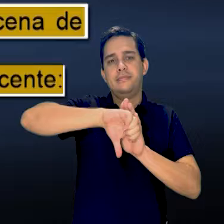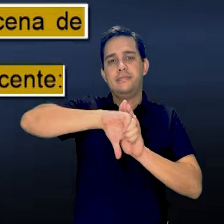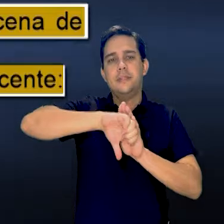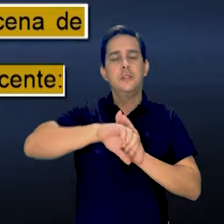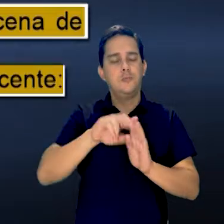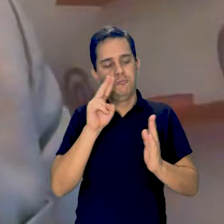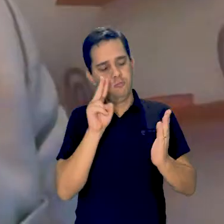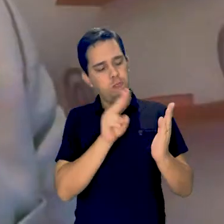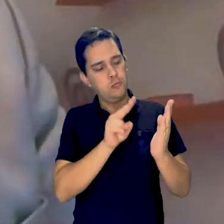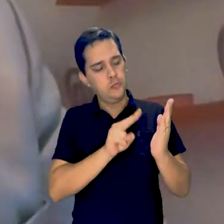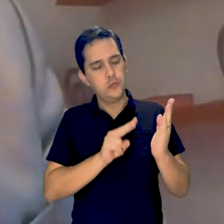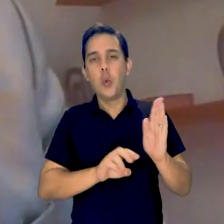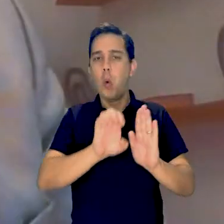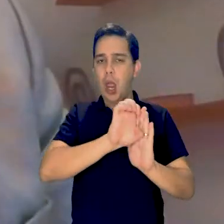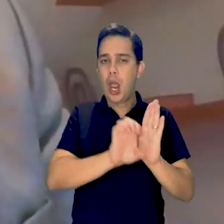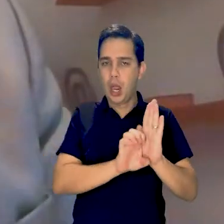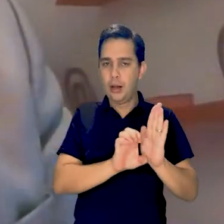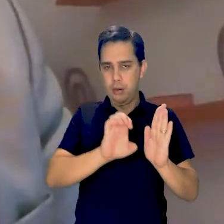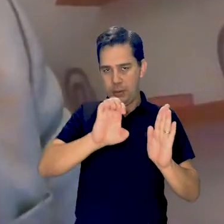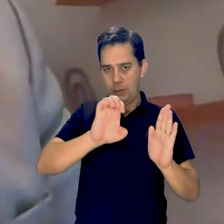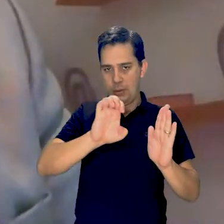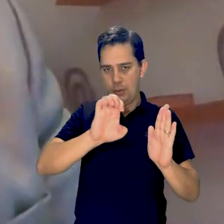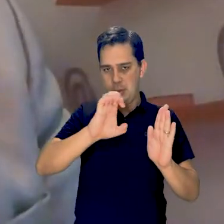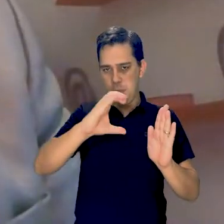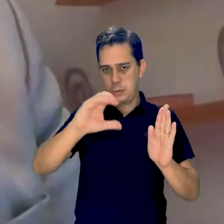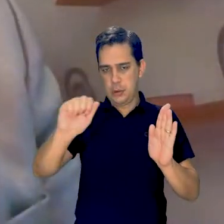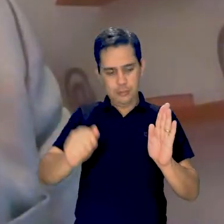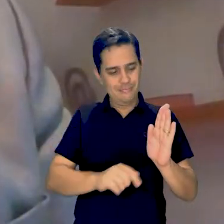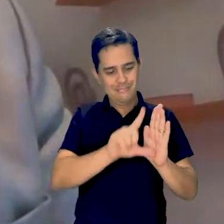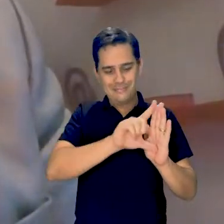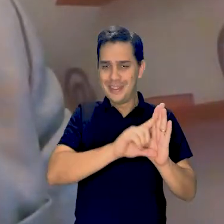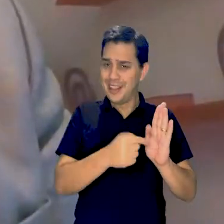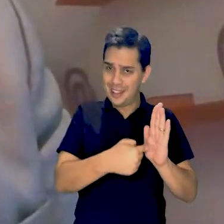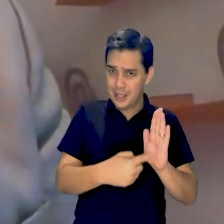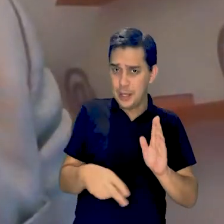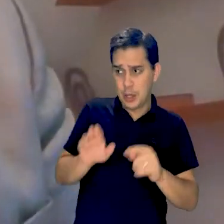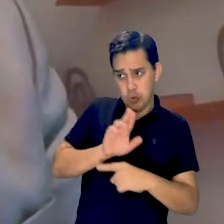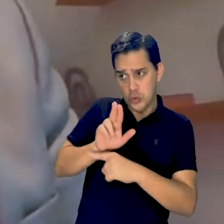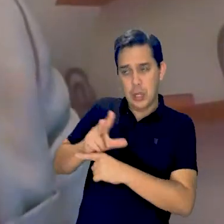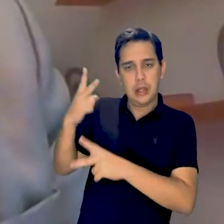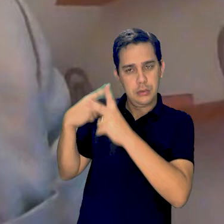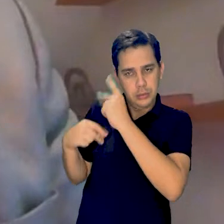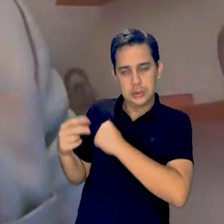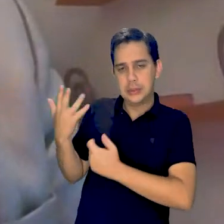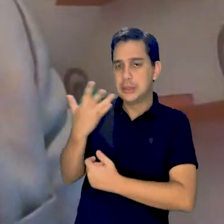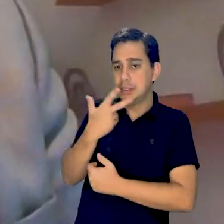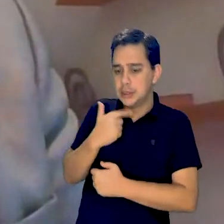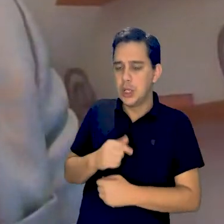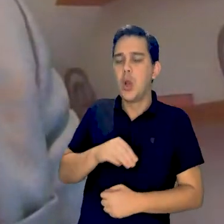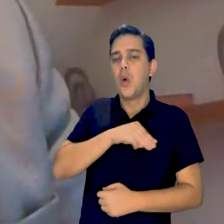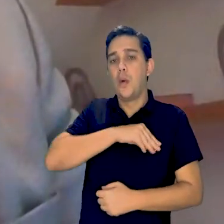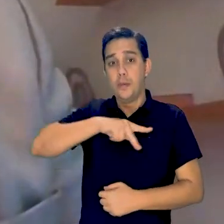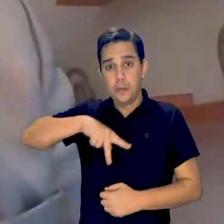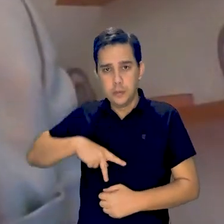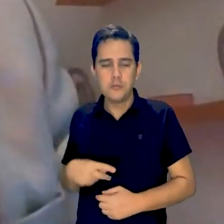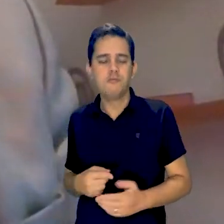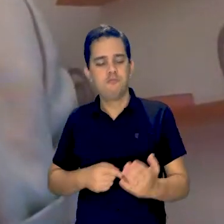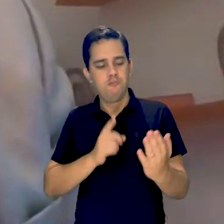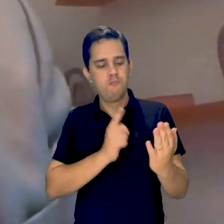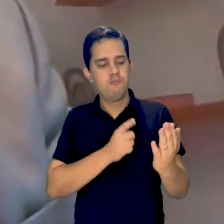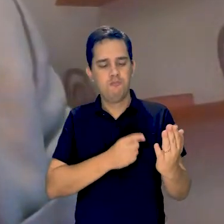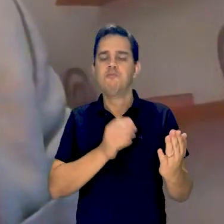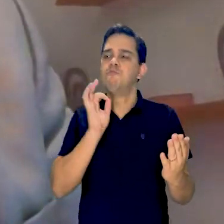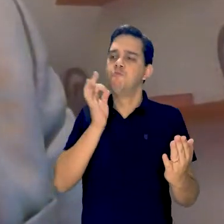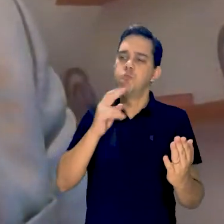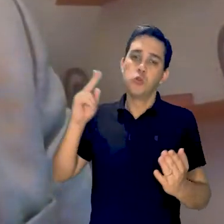esses ditames da própria lei de proteção à criança e do adolescente, o Ministério Público, através da